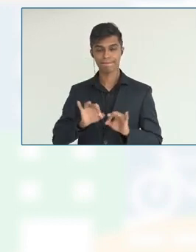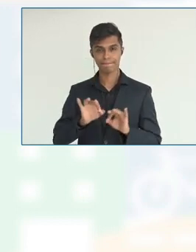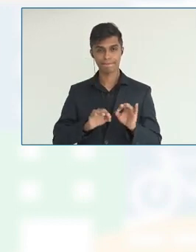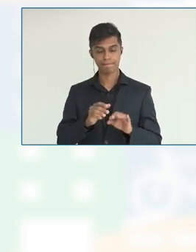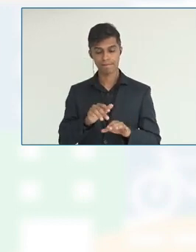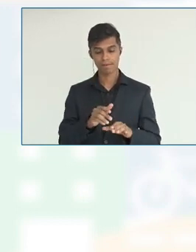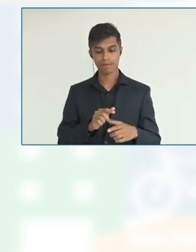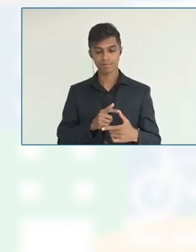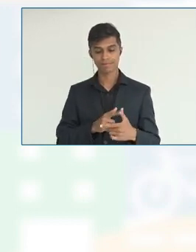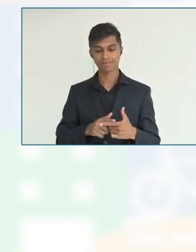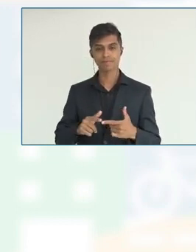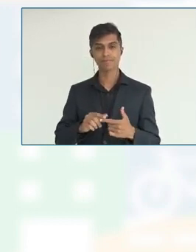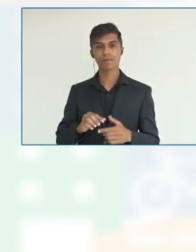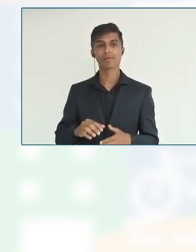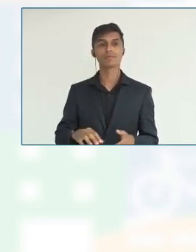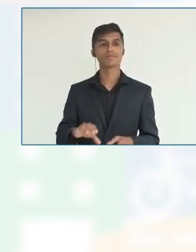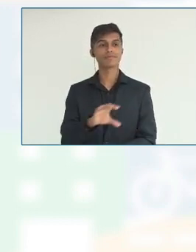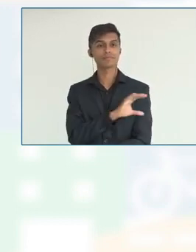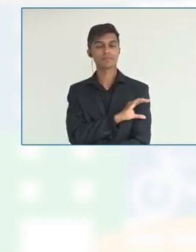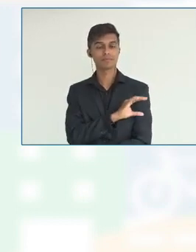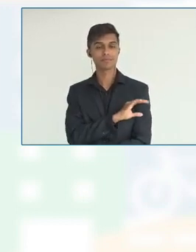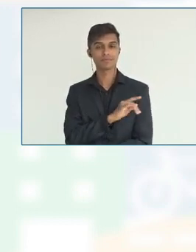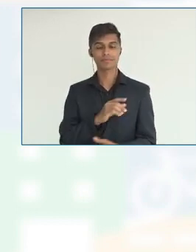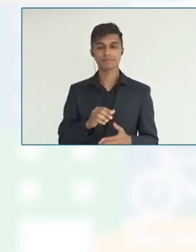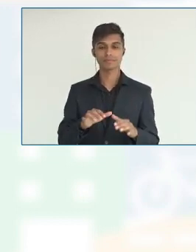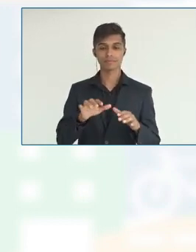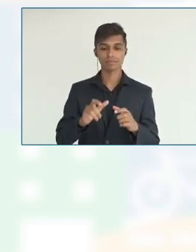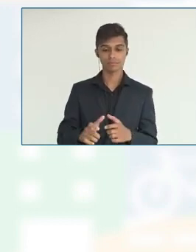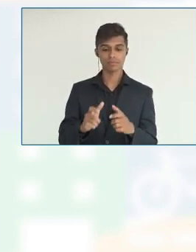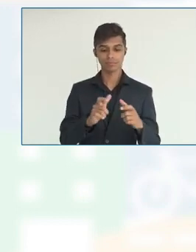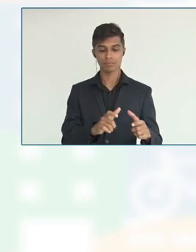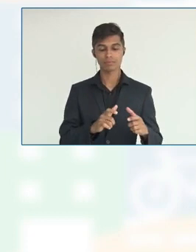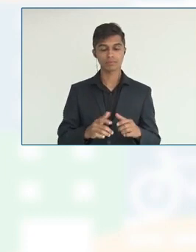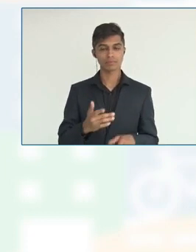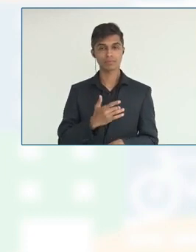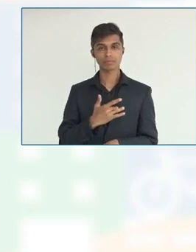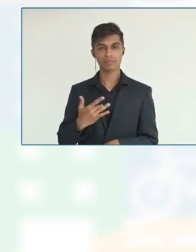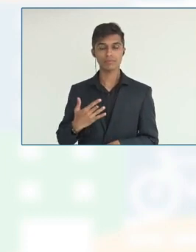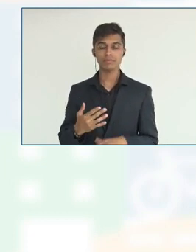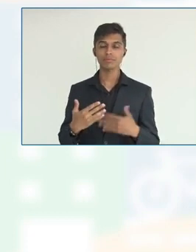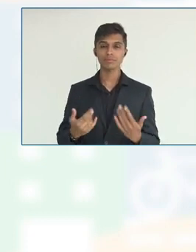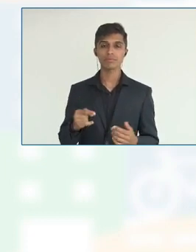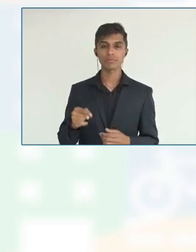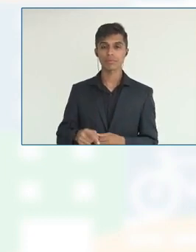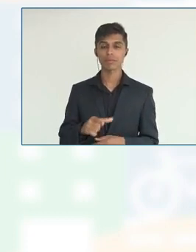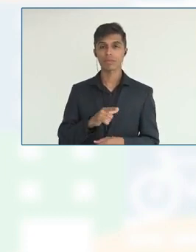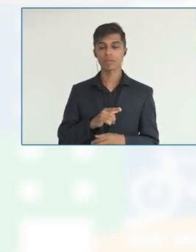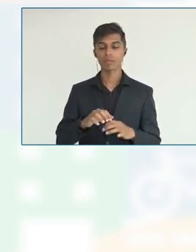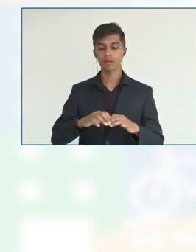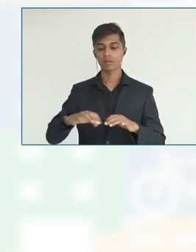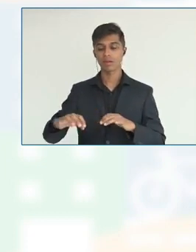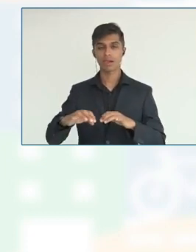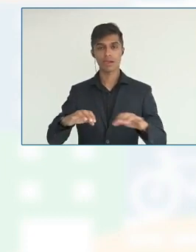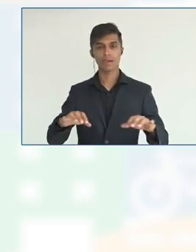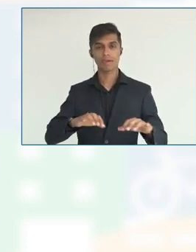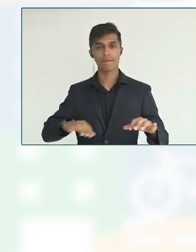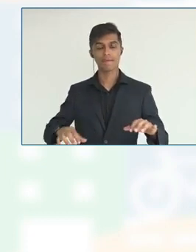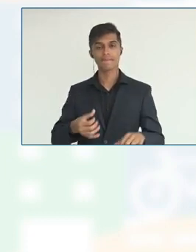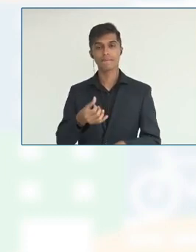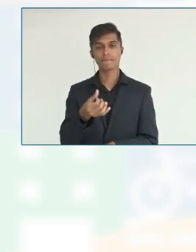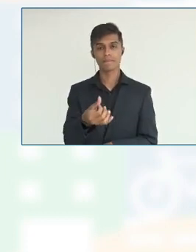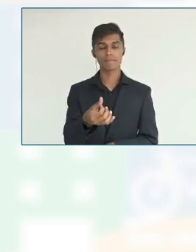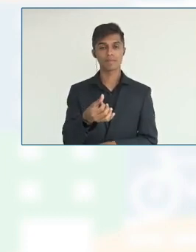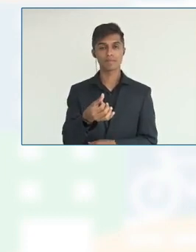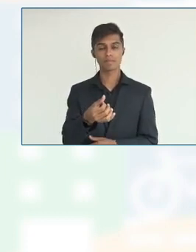em coordenadorias regionais de saúde. Então, o município de São Paulo, ele é distribuído em 6